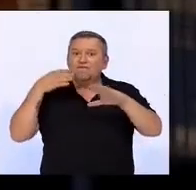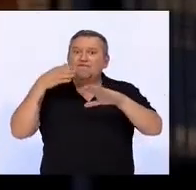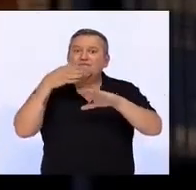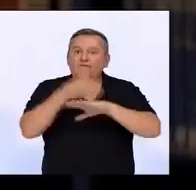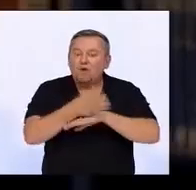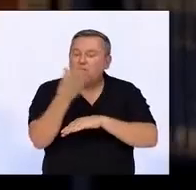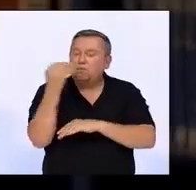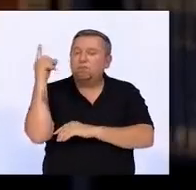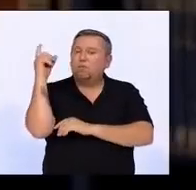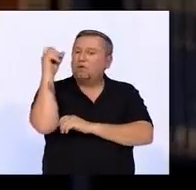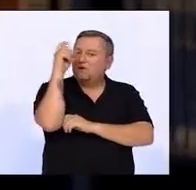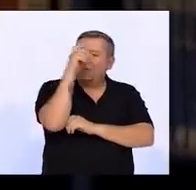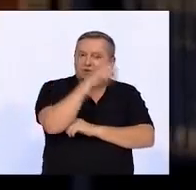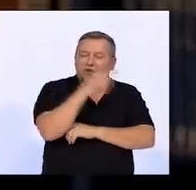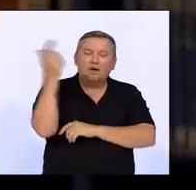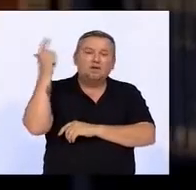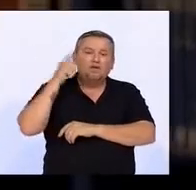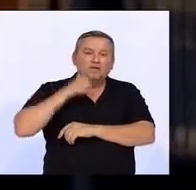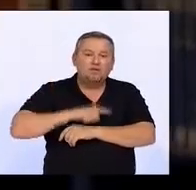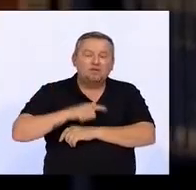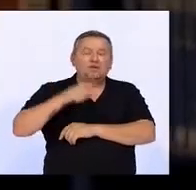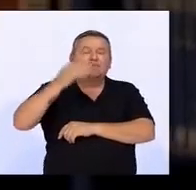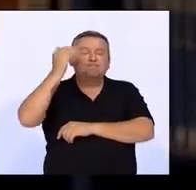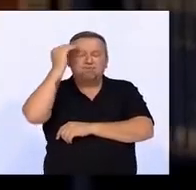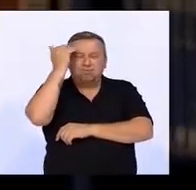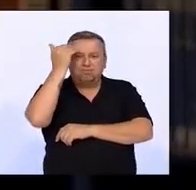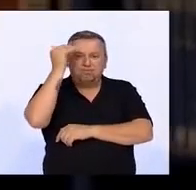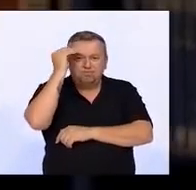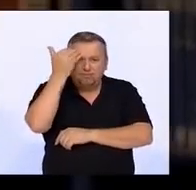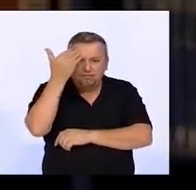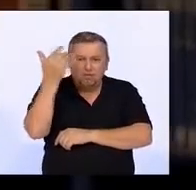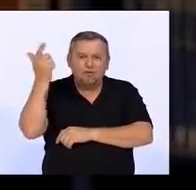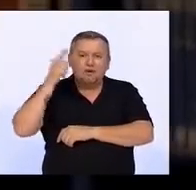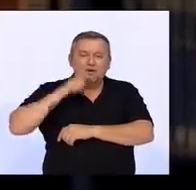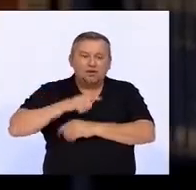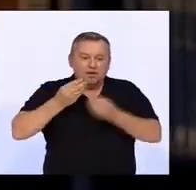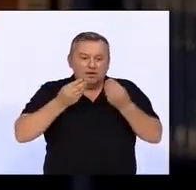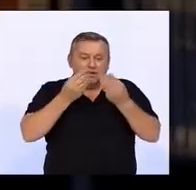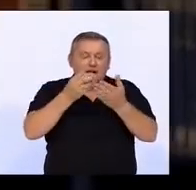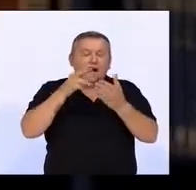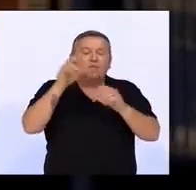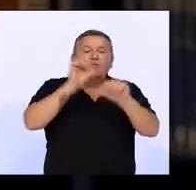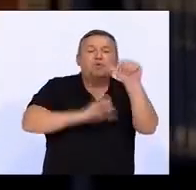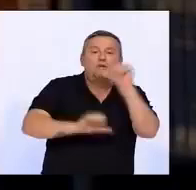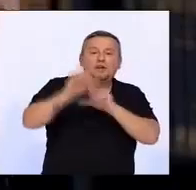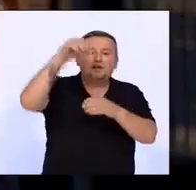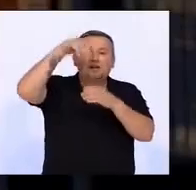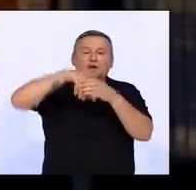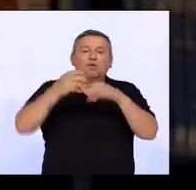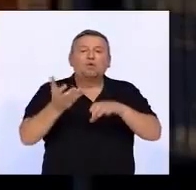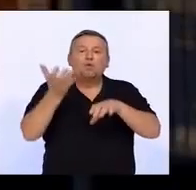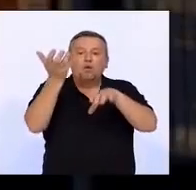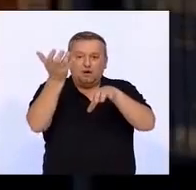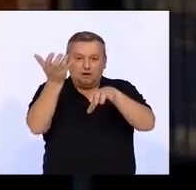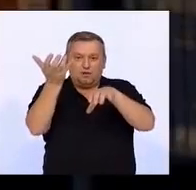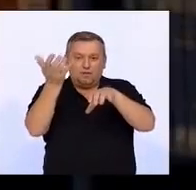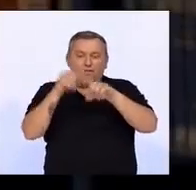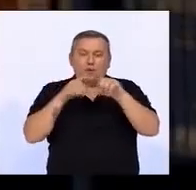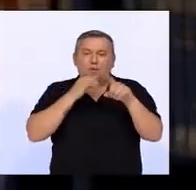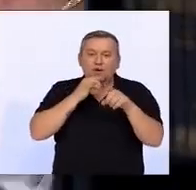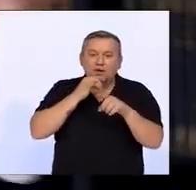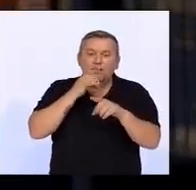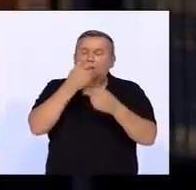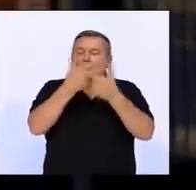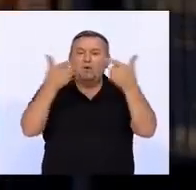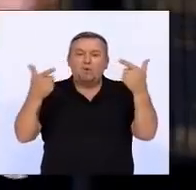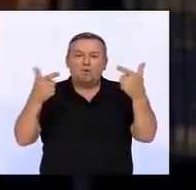formar o mínimo consenso, o mínimo entendimento para encaminhar reformas fundamentais dentro do Congresso Nacional. Coisa que uma candidatura que